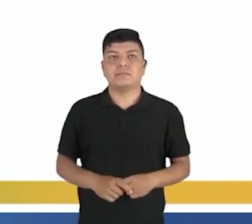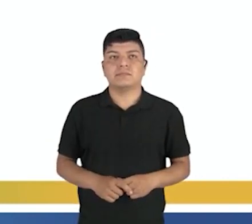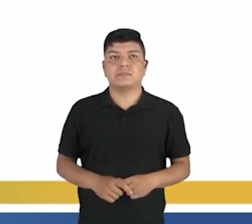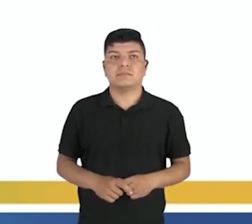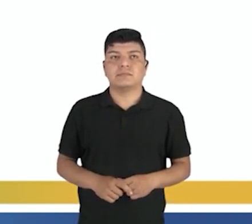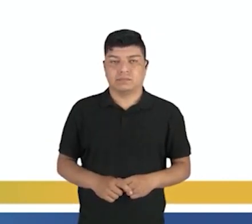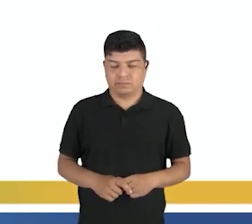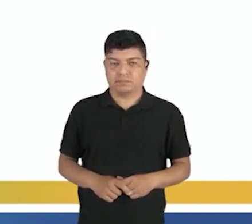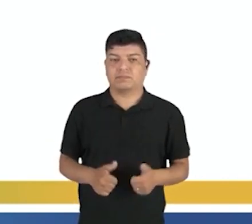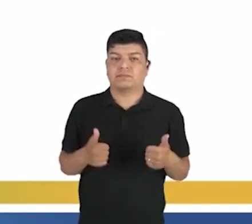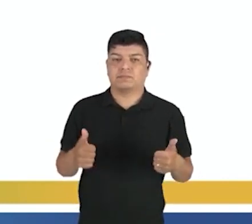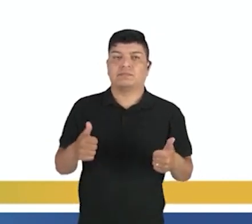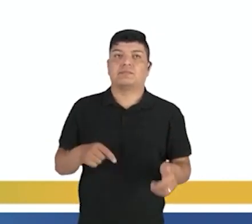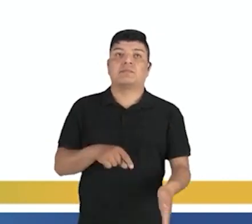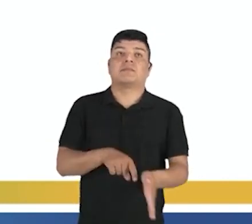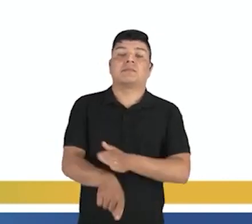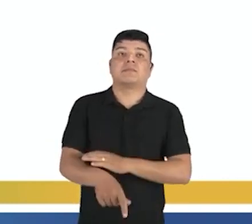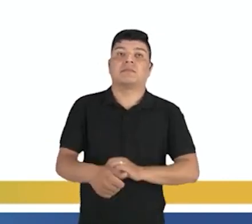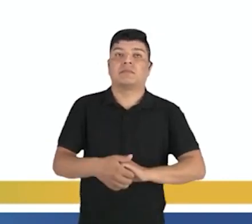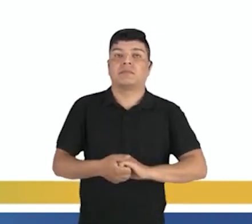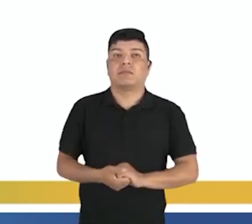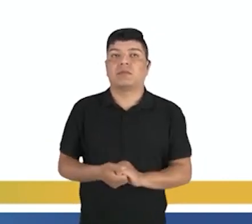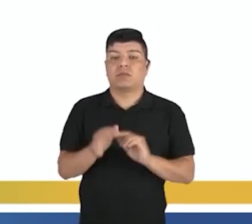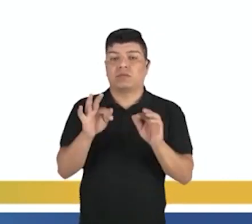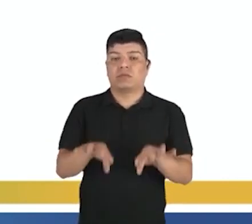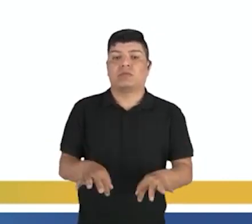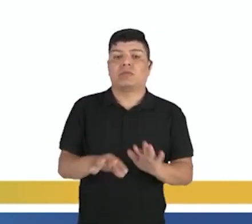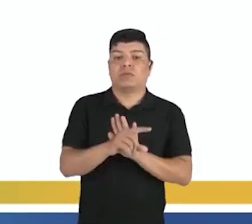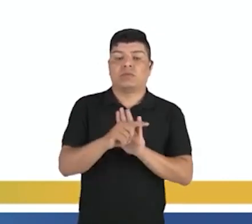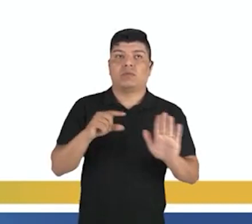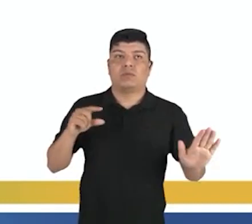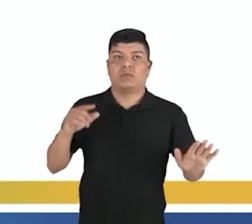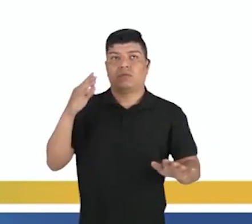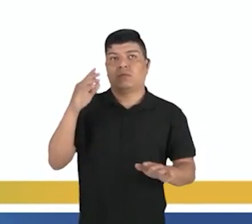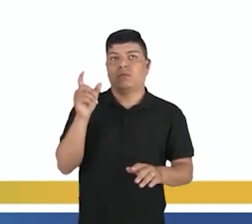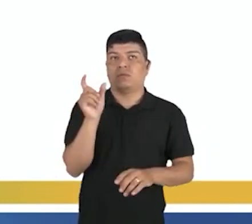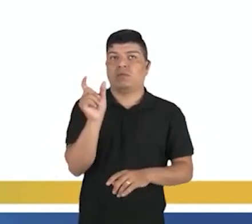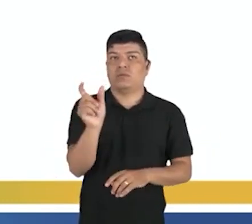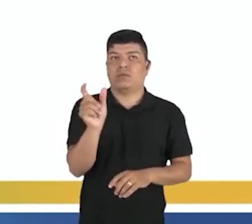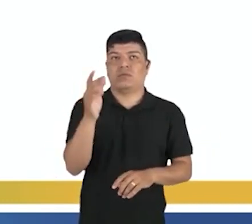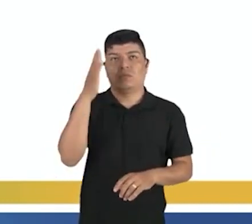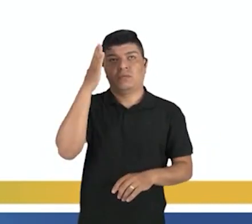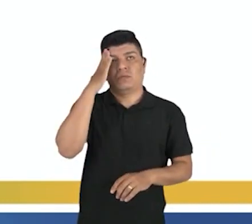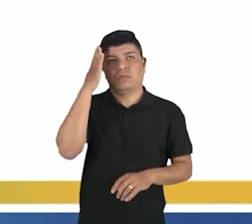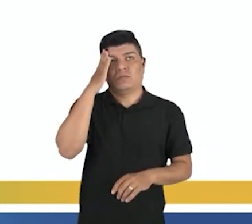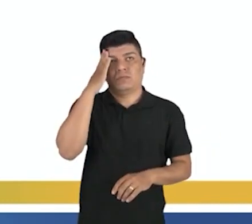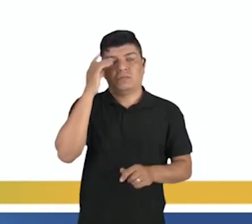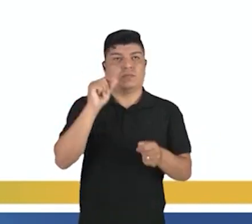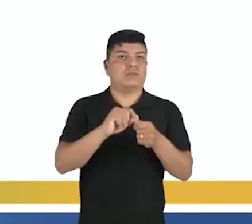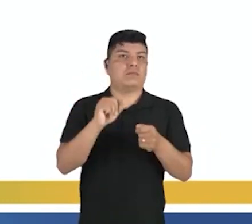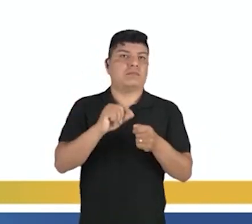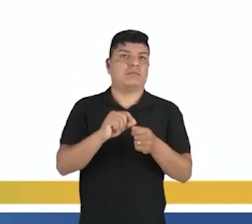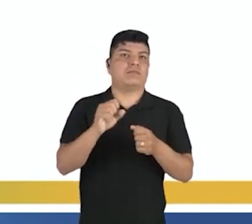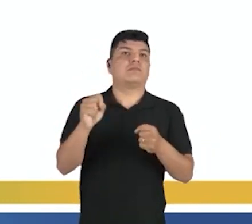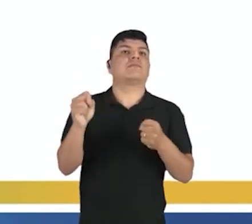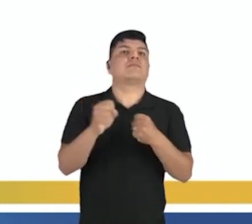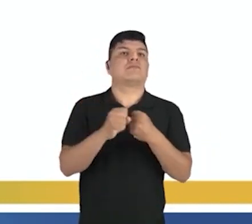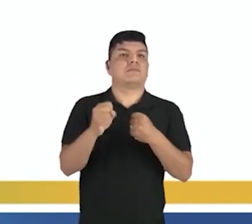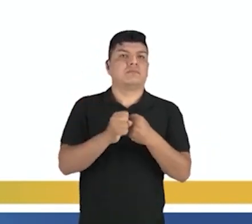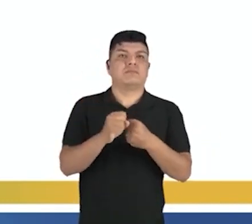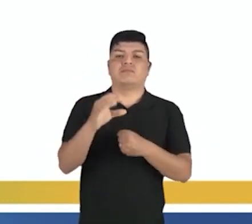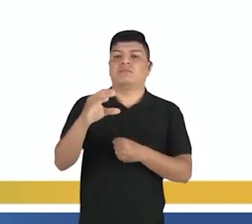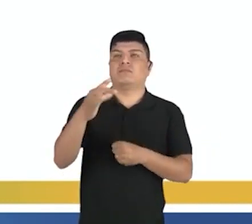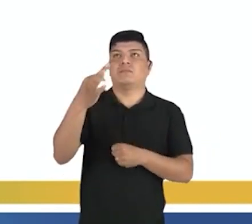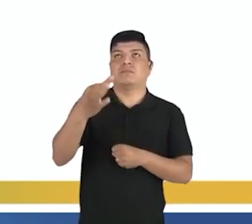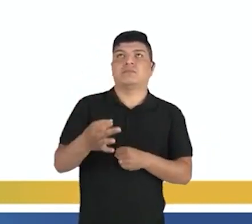Vamos lá para o nosso comando. No último período do texto, os termos saberes e fazeres são substantivos. Aí já